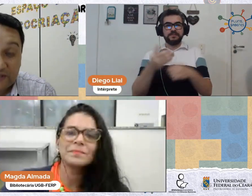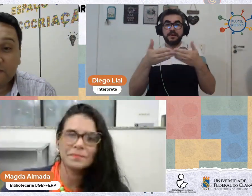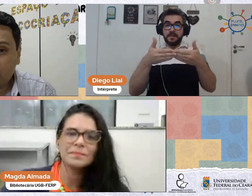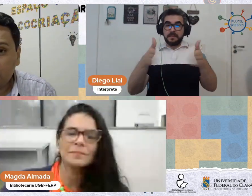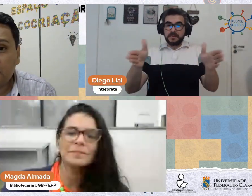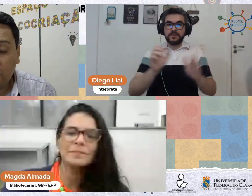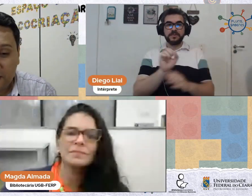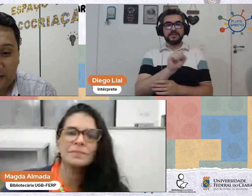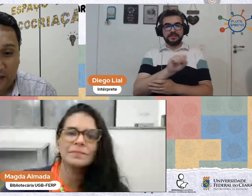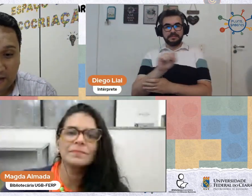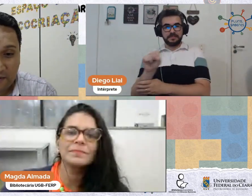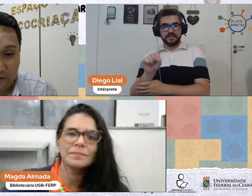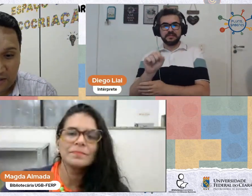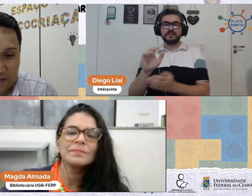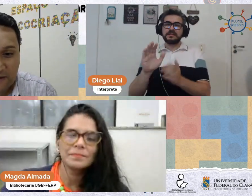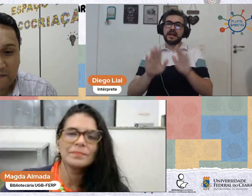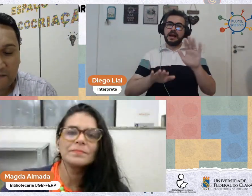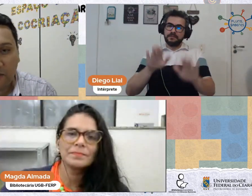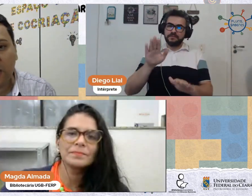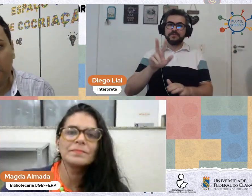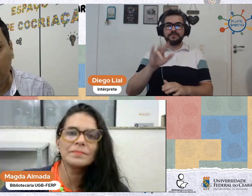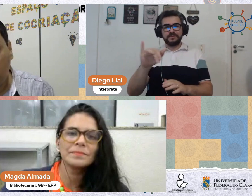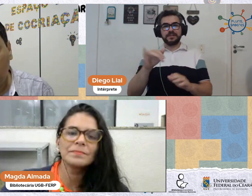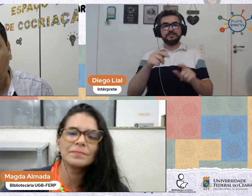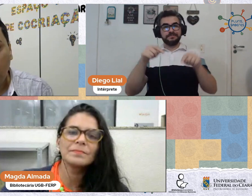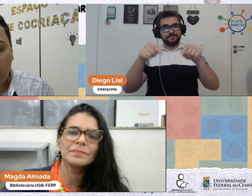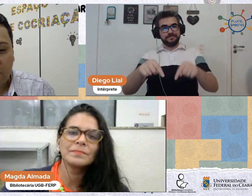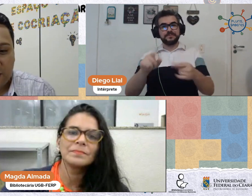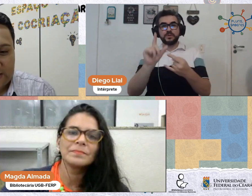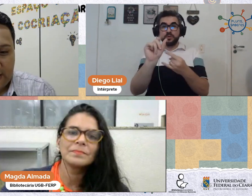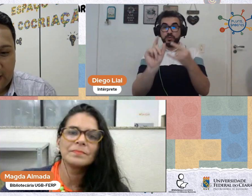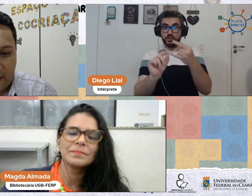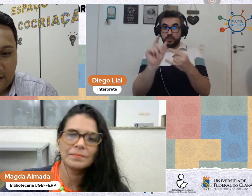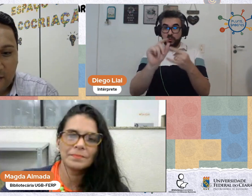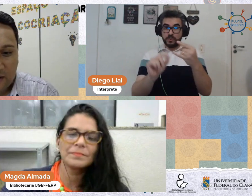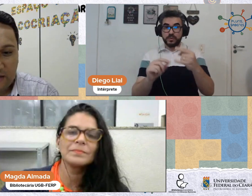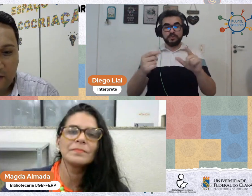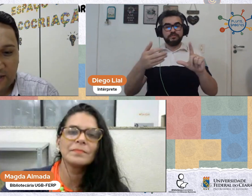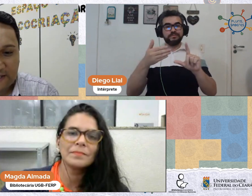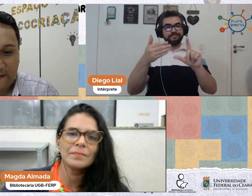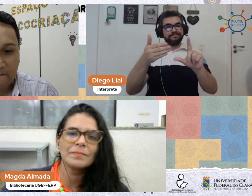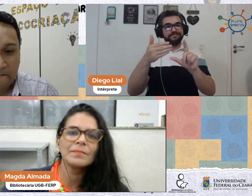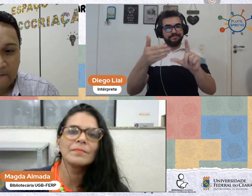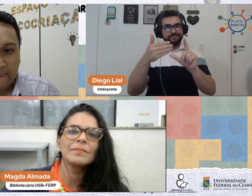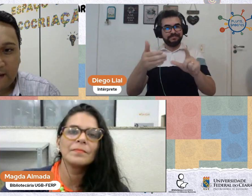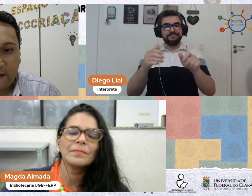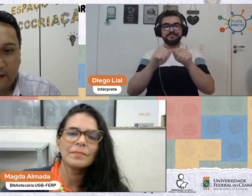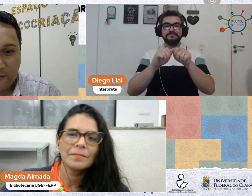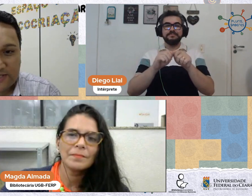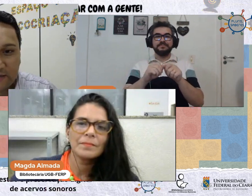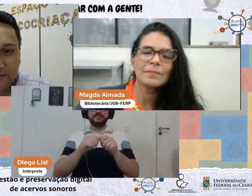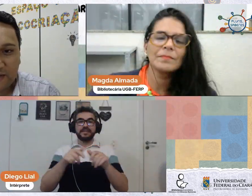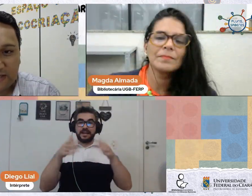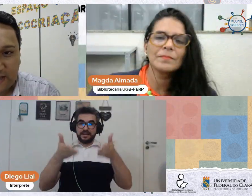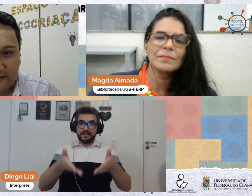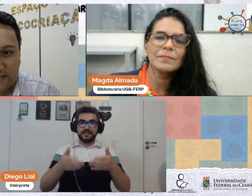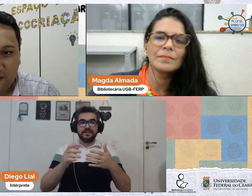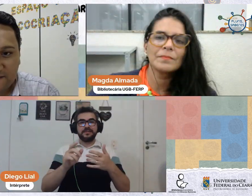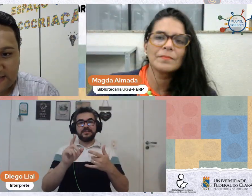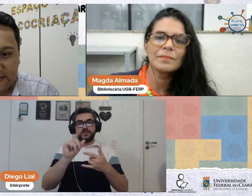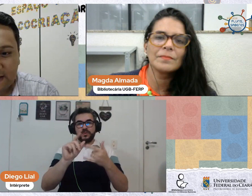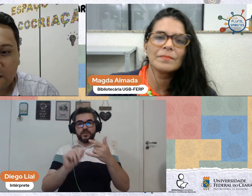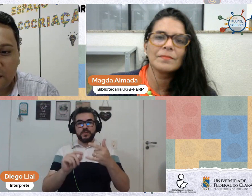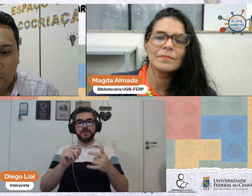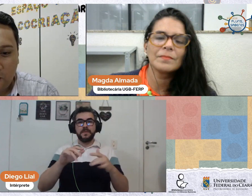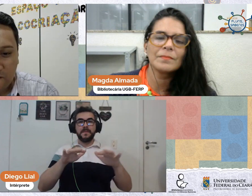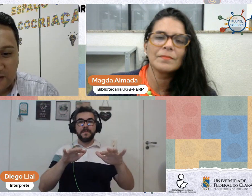Alguns com transmissões também, tá, aqui pelo canal e também pelo canal Movimenta CH, que é o canal aqui do Centro de Humanidades, da